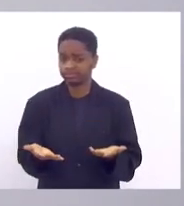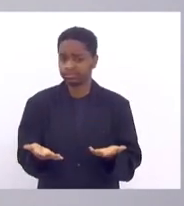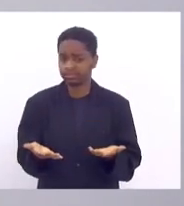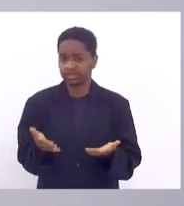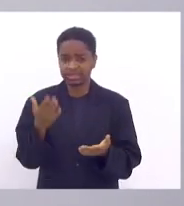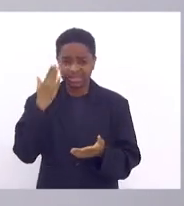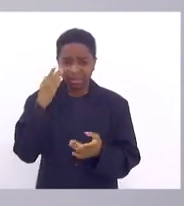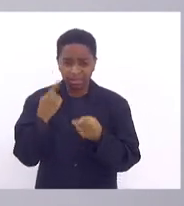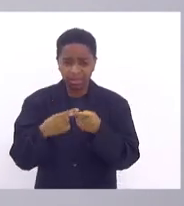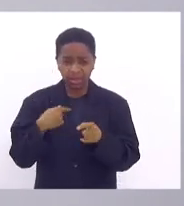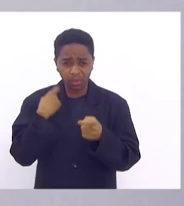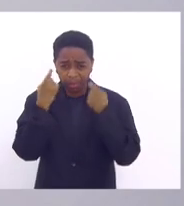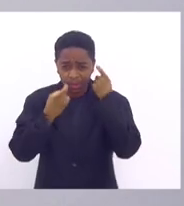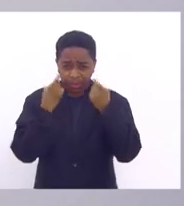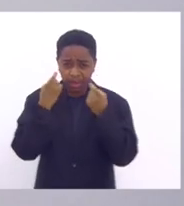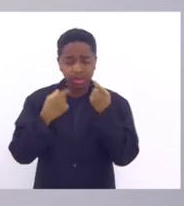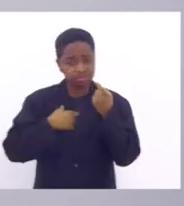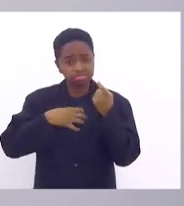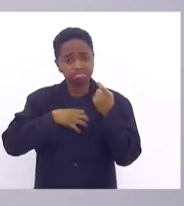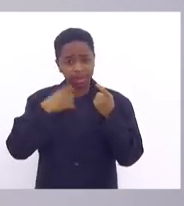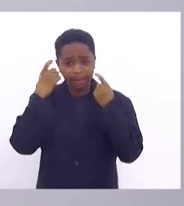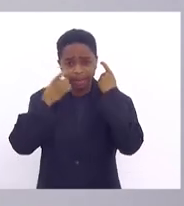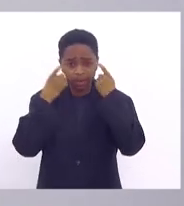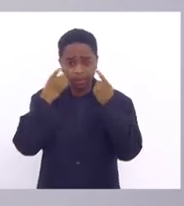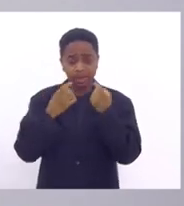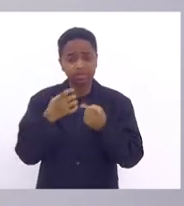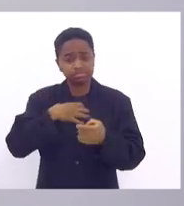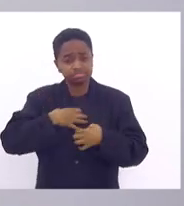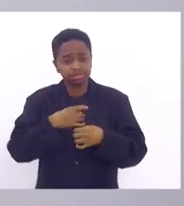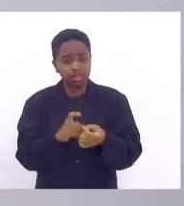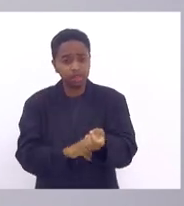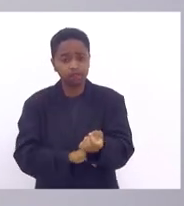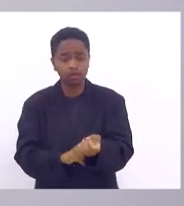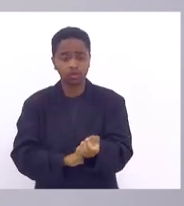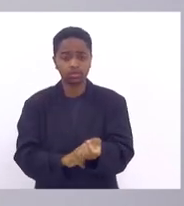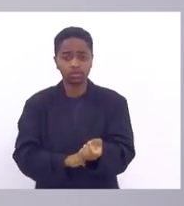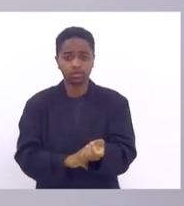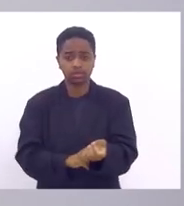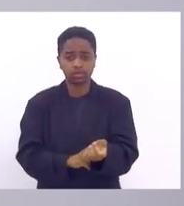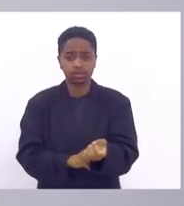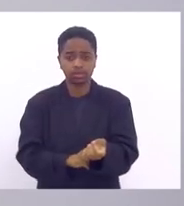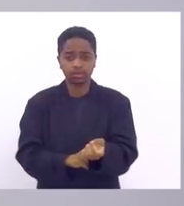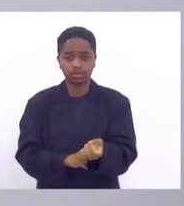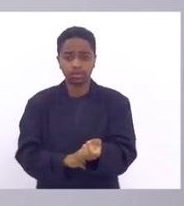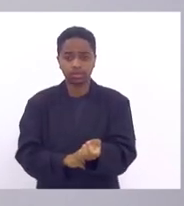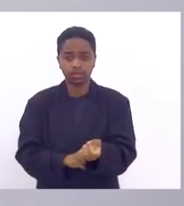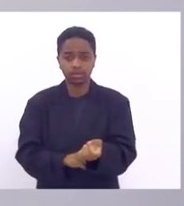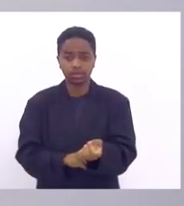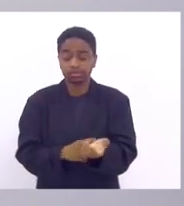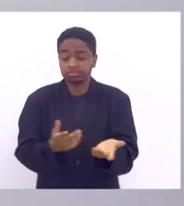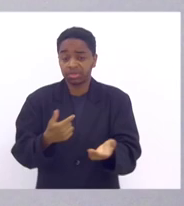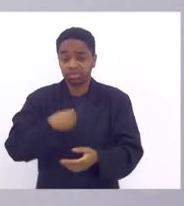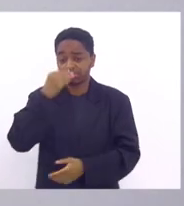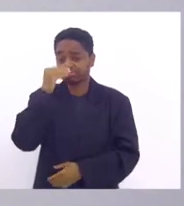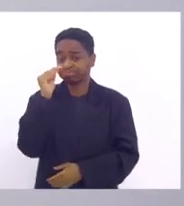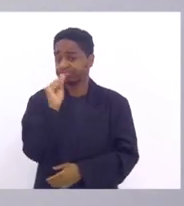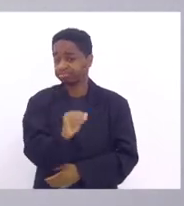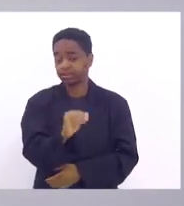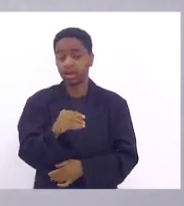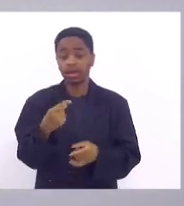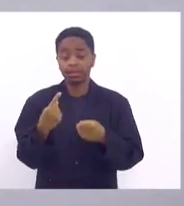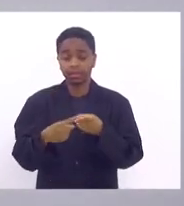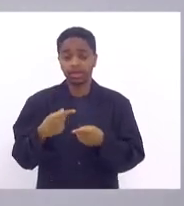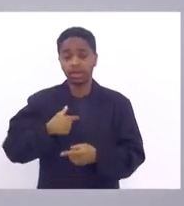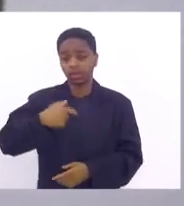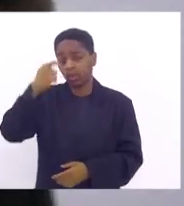preocupação eu fiquei tão preocupada fiquei tão tensa Eu nem dei confiança e não dou porque eu tenho